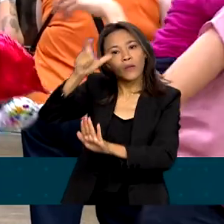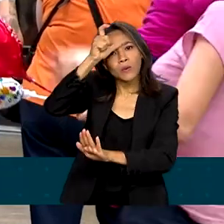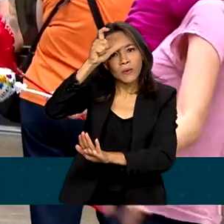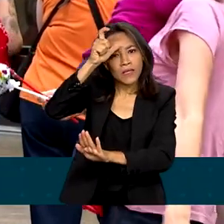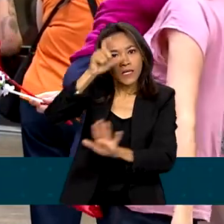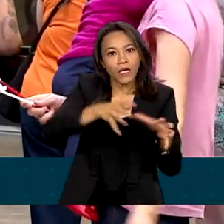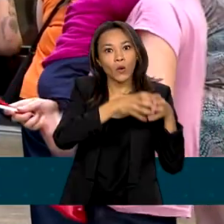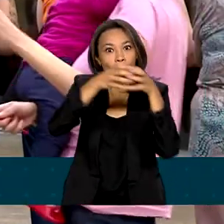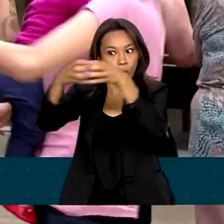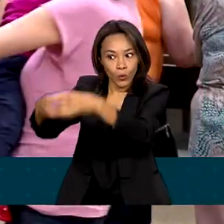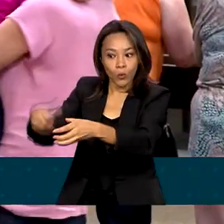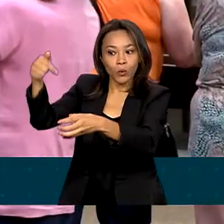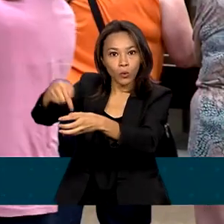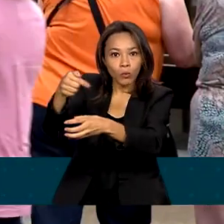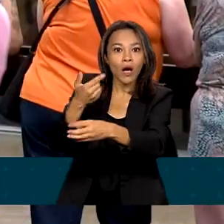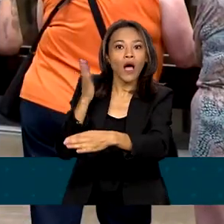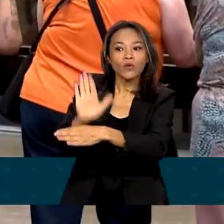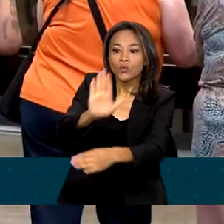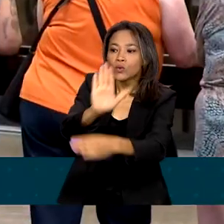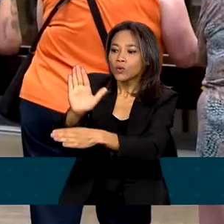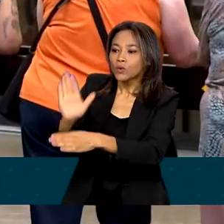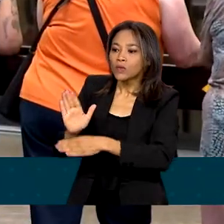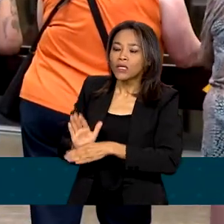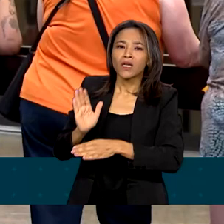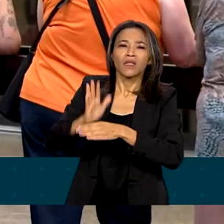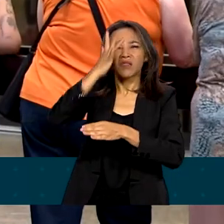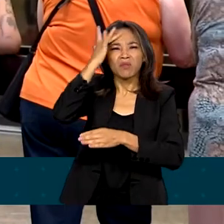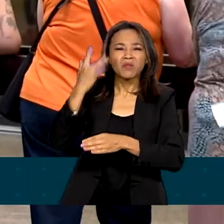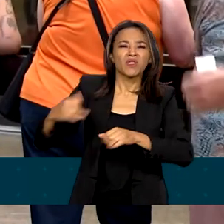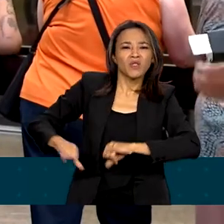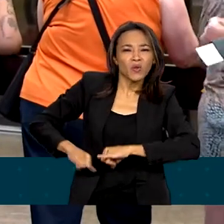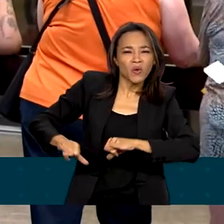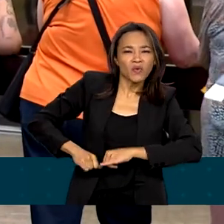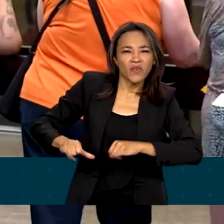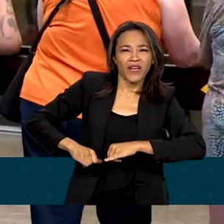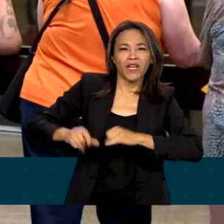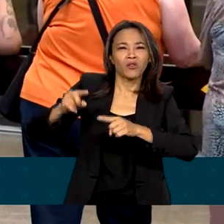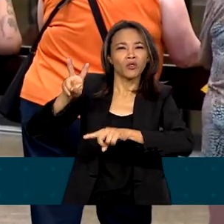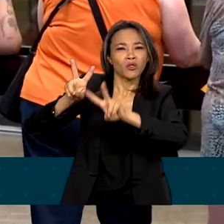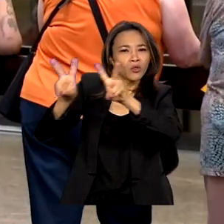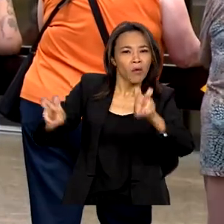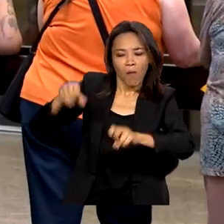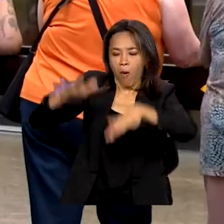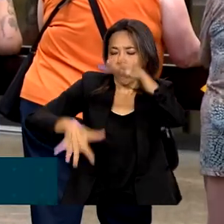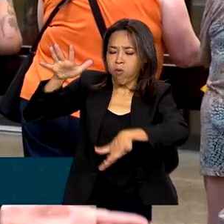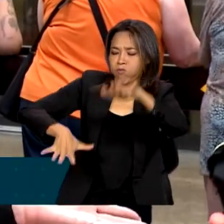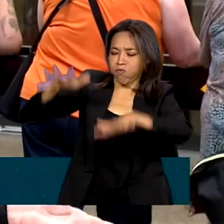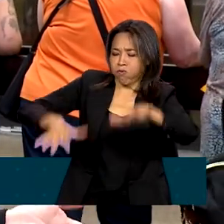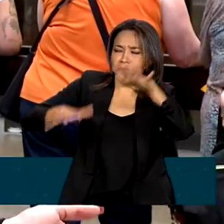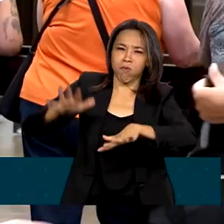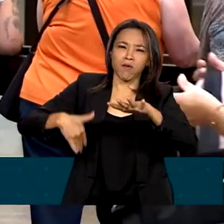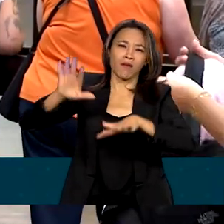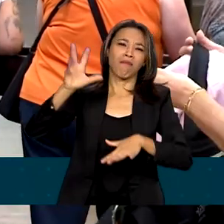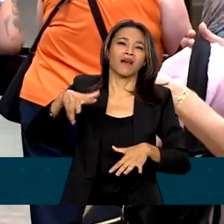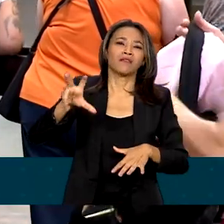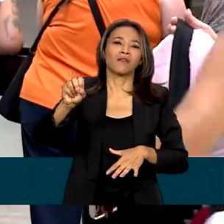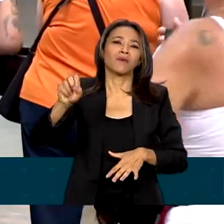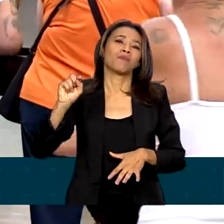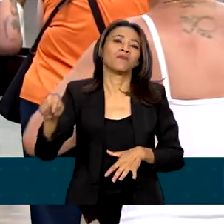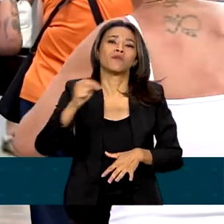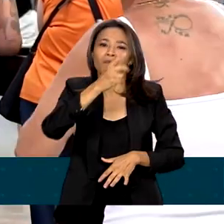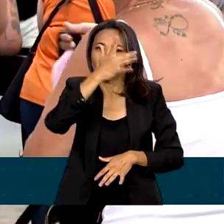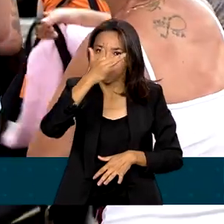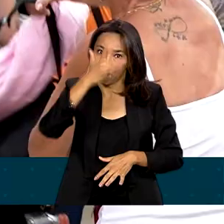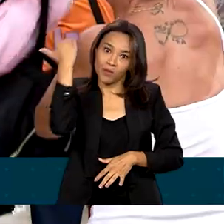vidas e levando a ajuda humanitária as vítimas do terremoto que matou mais de 50.000 pessoas agora é hora de